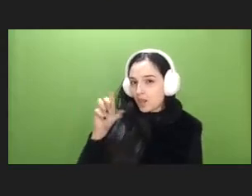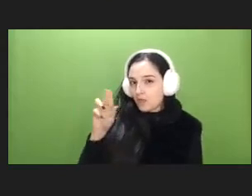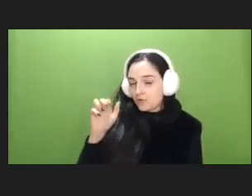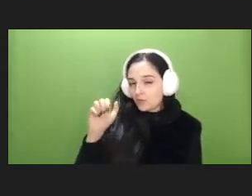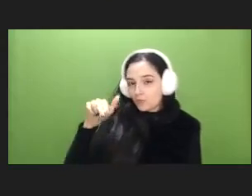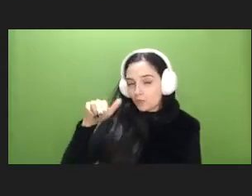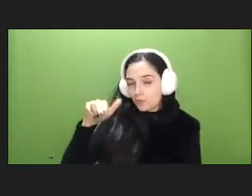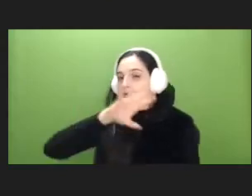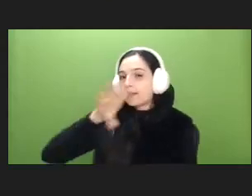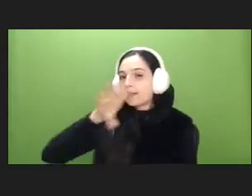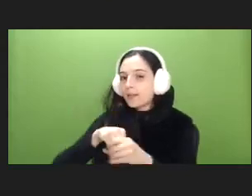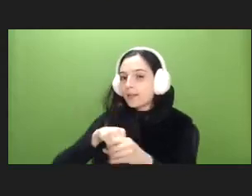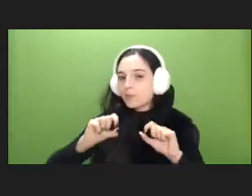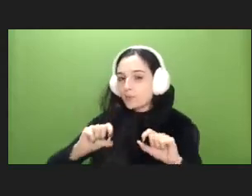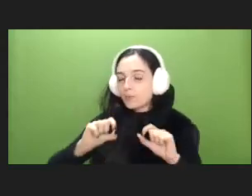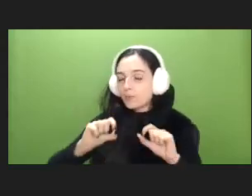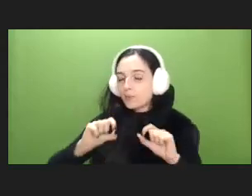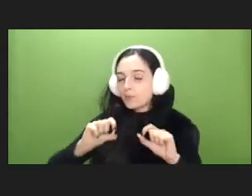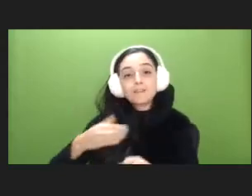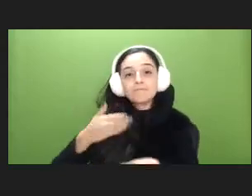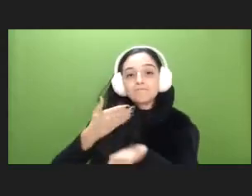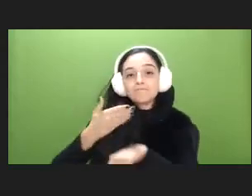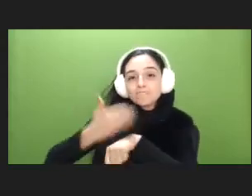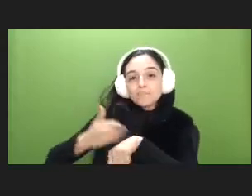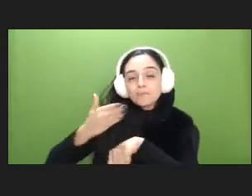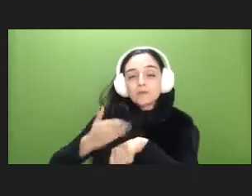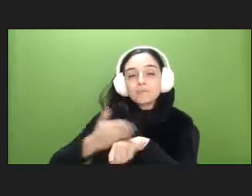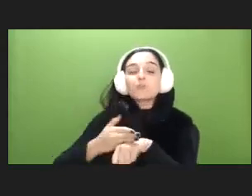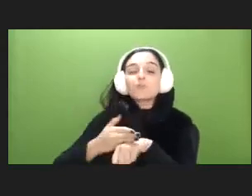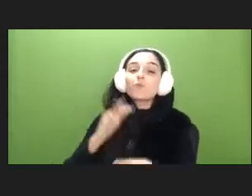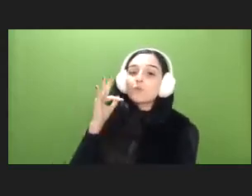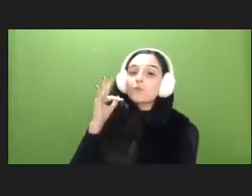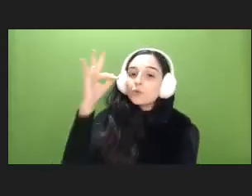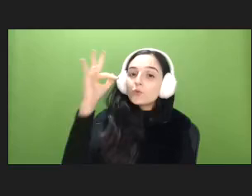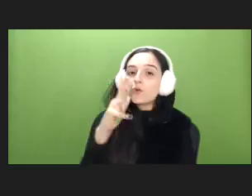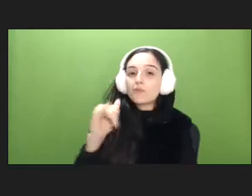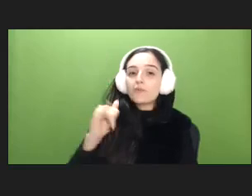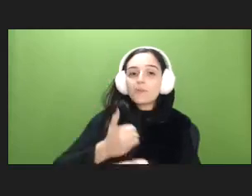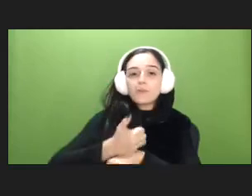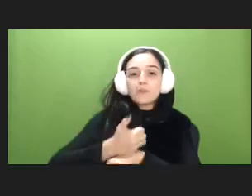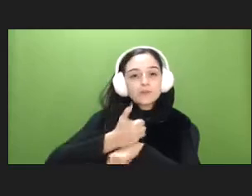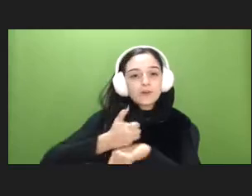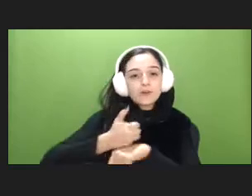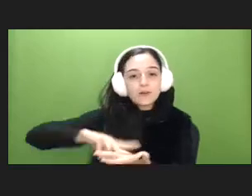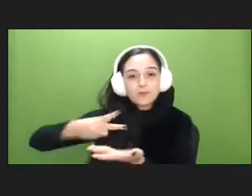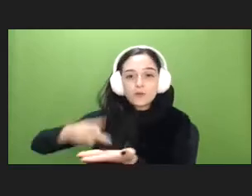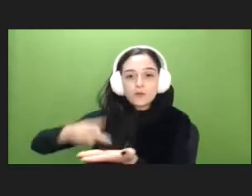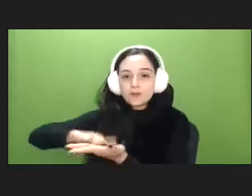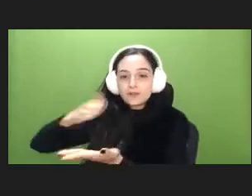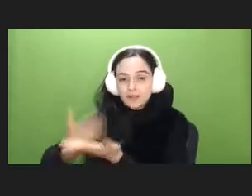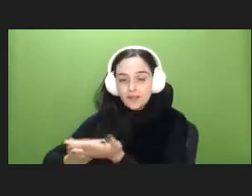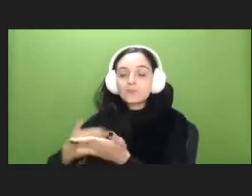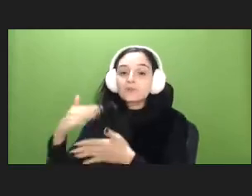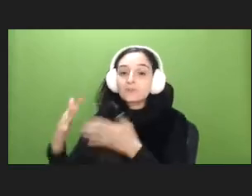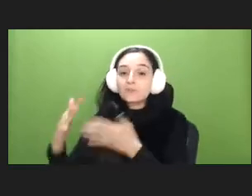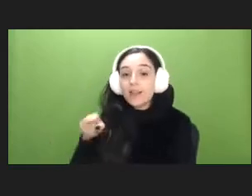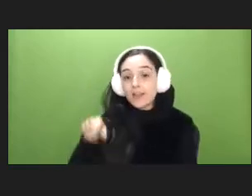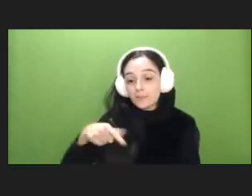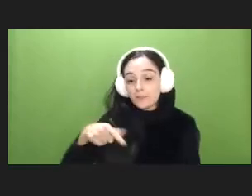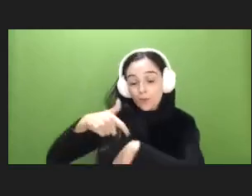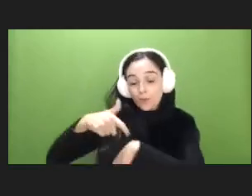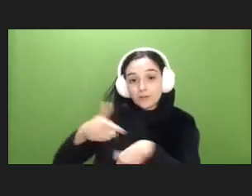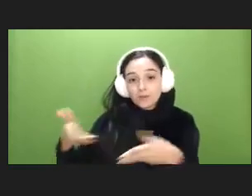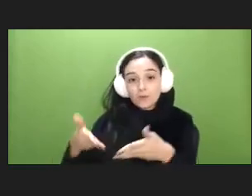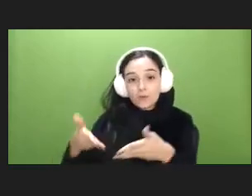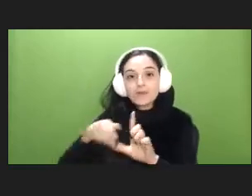formação como futuras tradutoras e intérprete de Libras português, por meio dessa extensionista